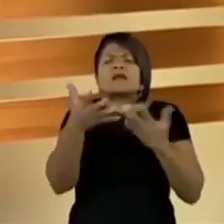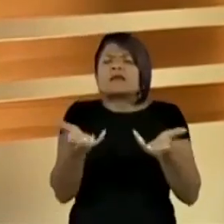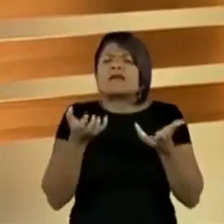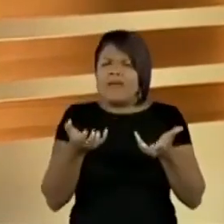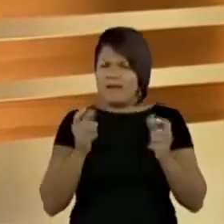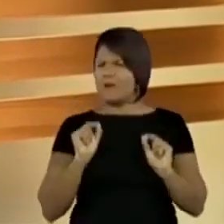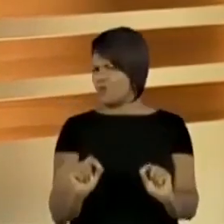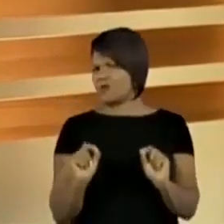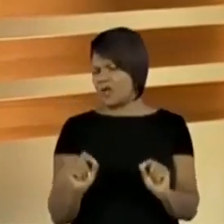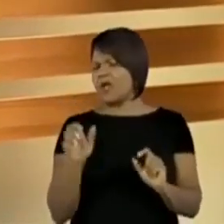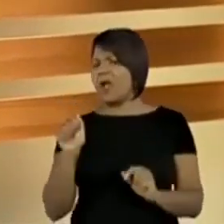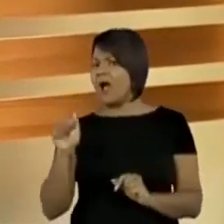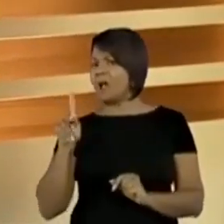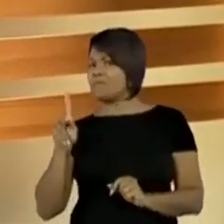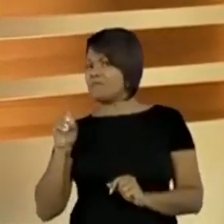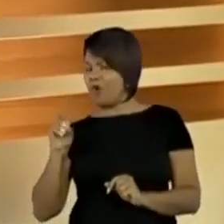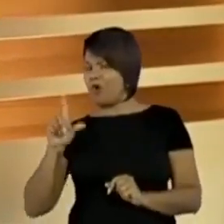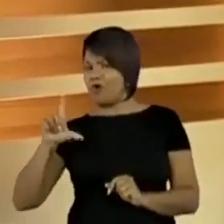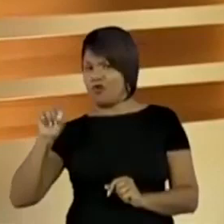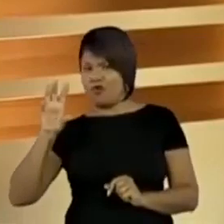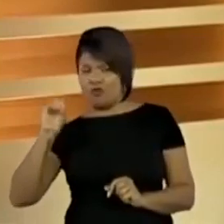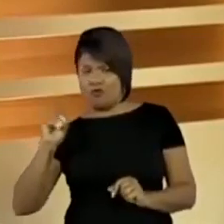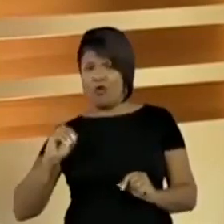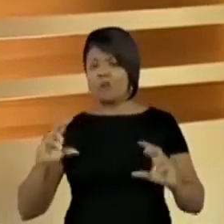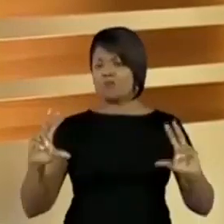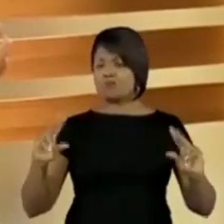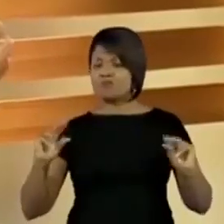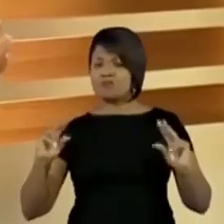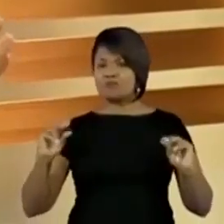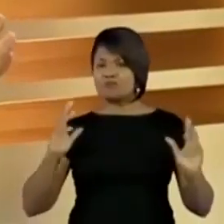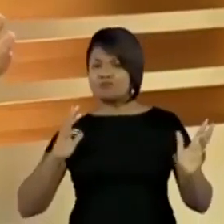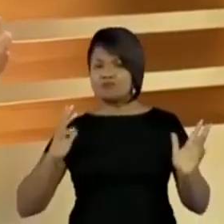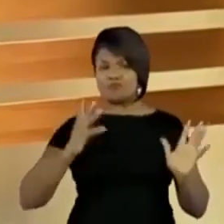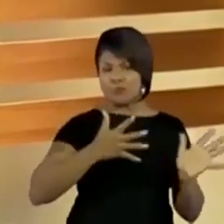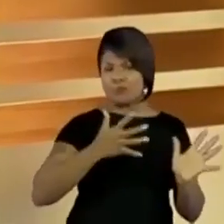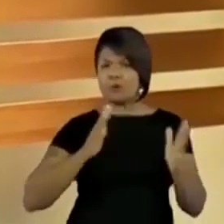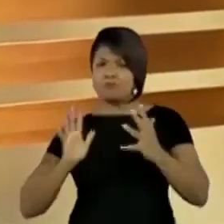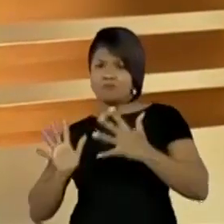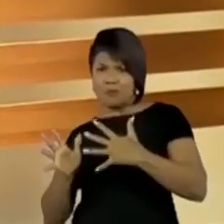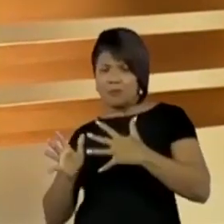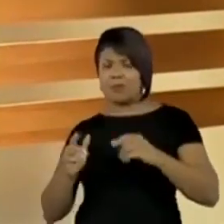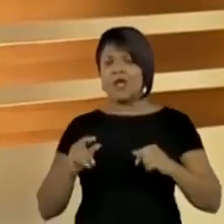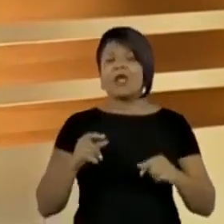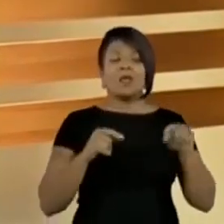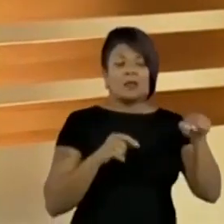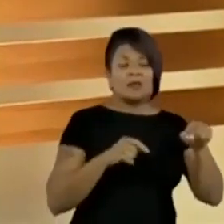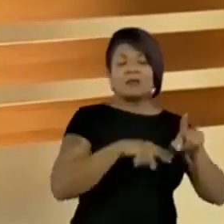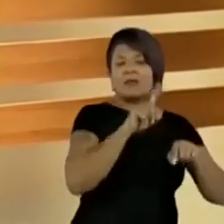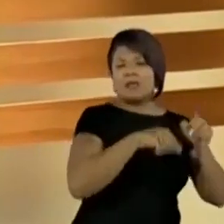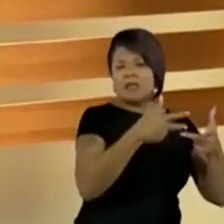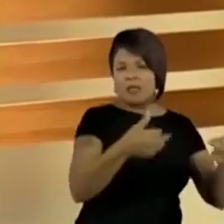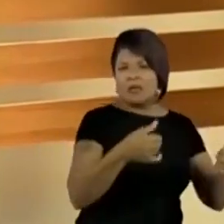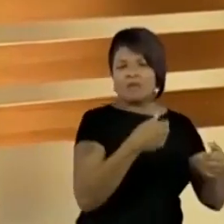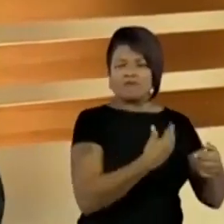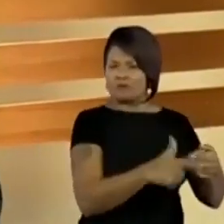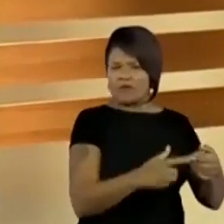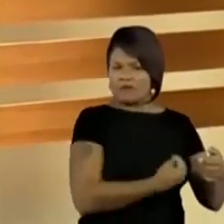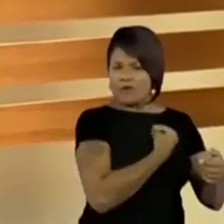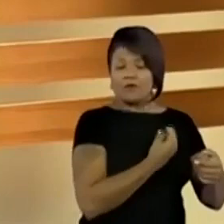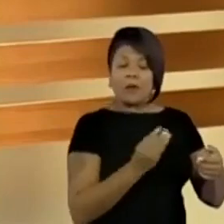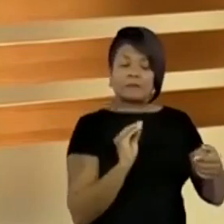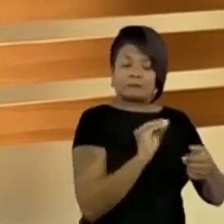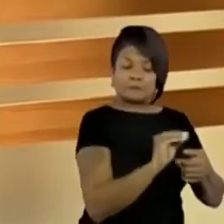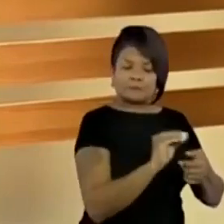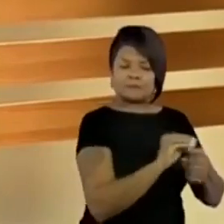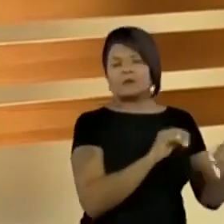desse apólogo, dessa conversa onde seres inanimados passam a ter vida. Eu vou dar um minutinho para vocês darem uma passadinha de olho